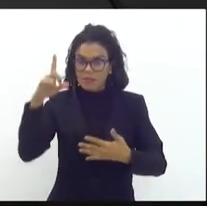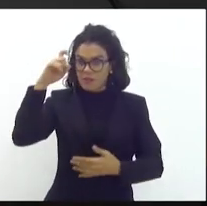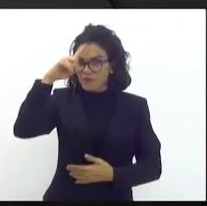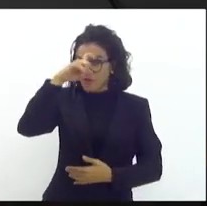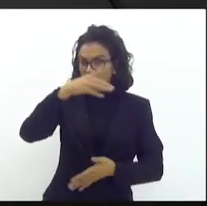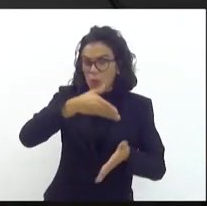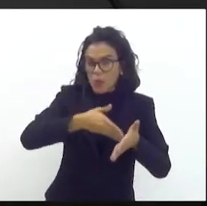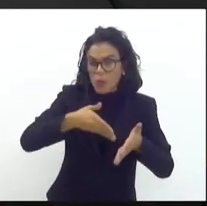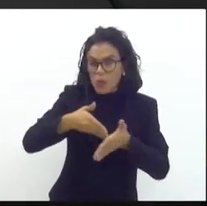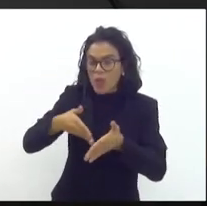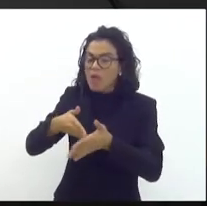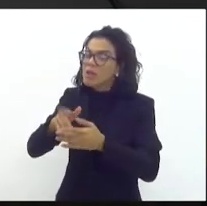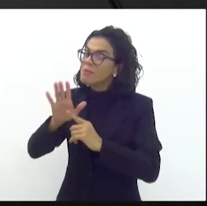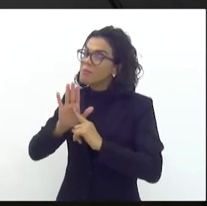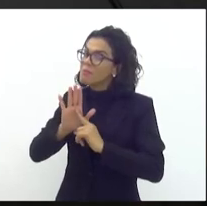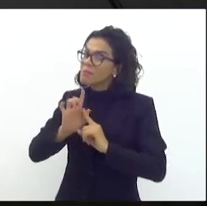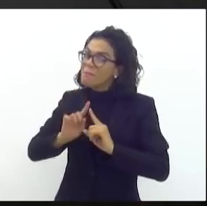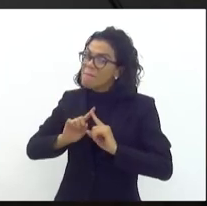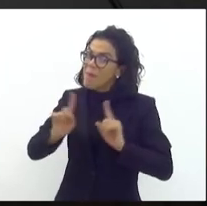sinalizou caminho